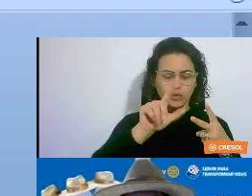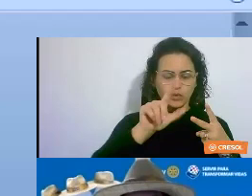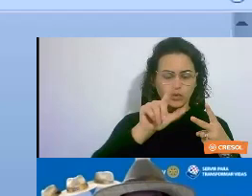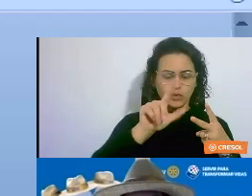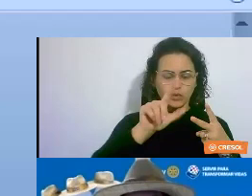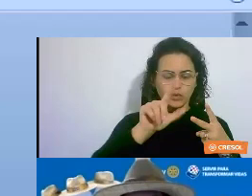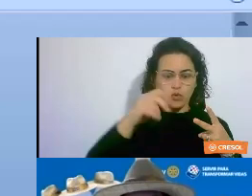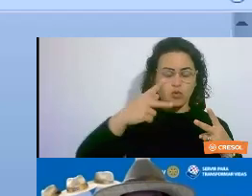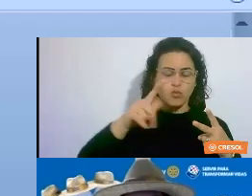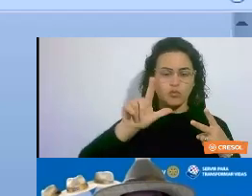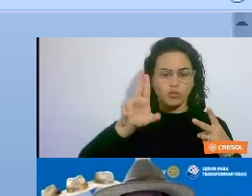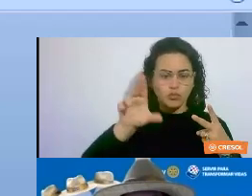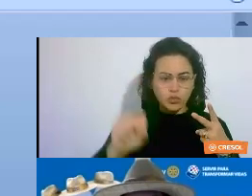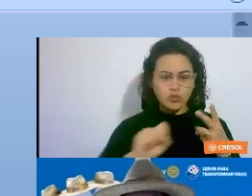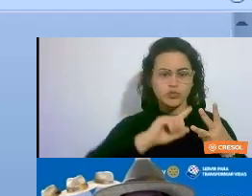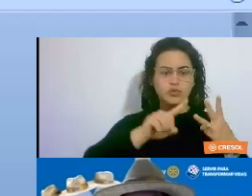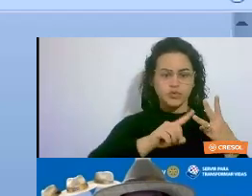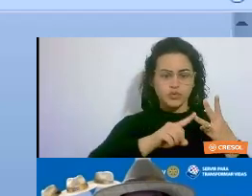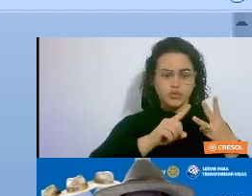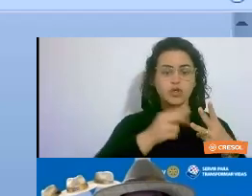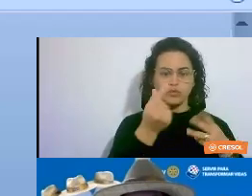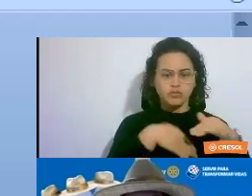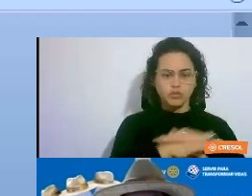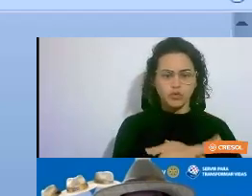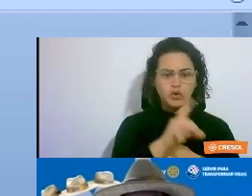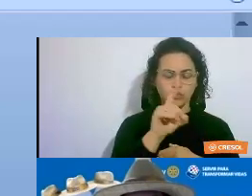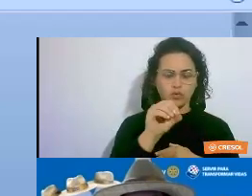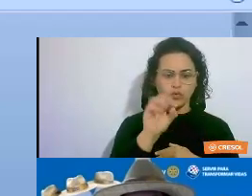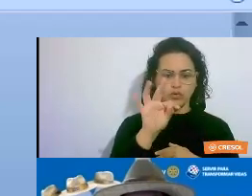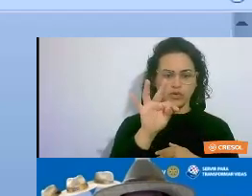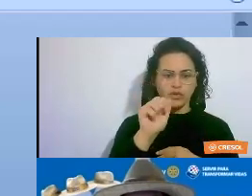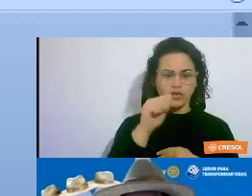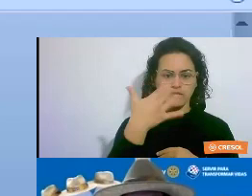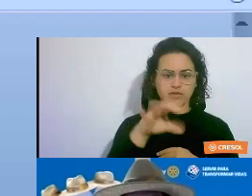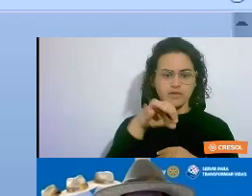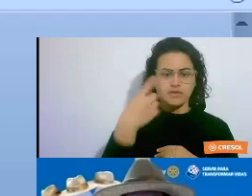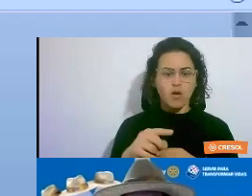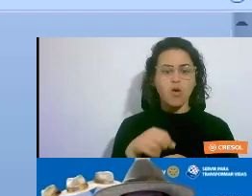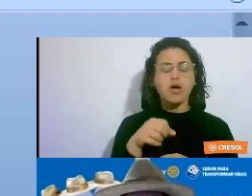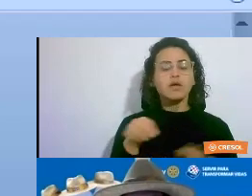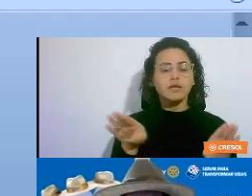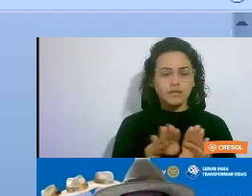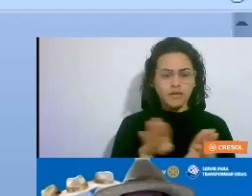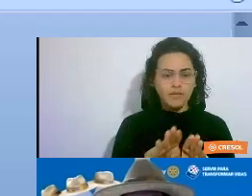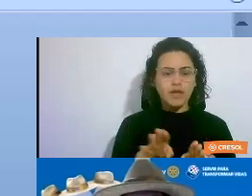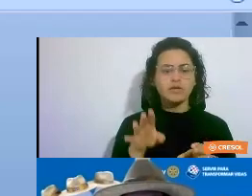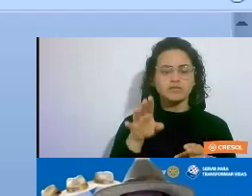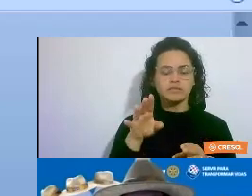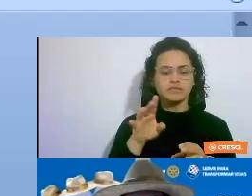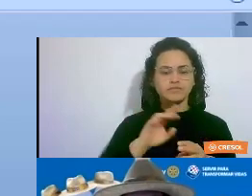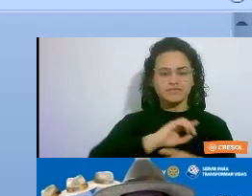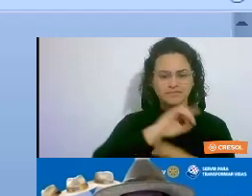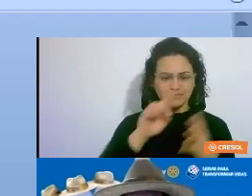a BTRF. Tá? Então, a BTRF, o que, que ela é? Qual o significado dela? É